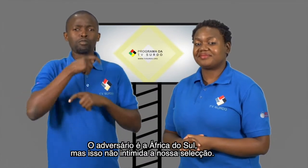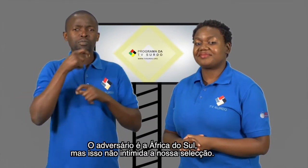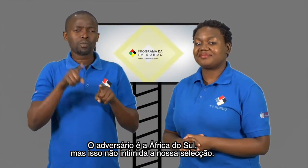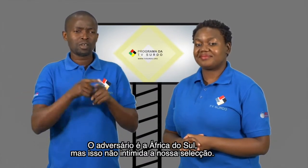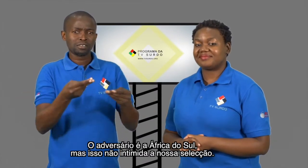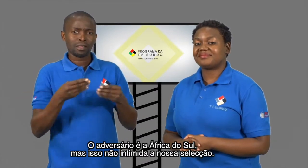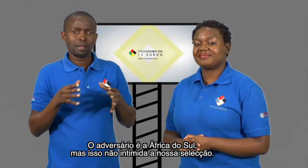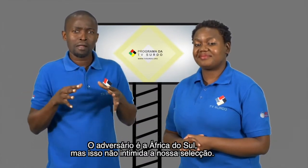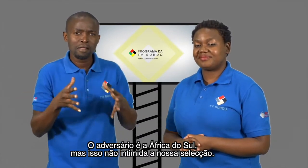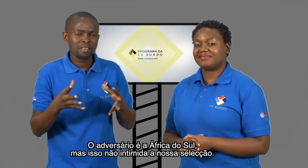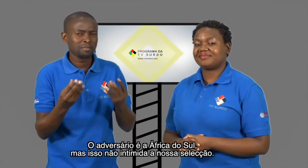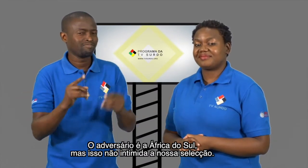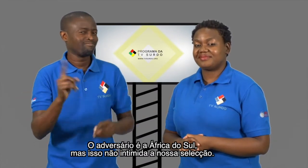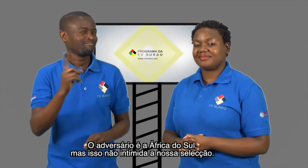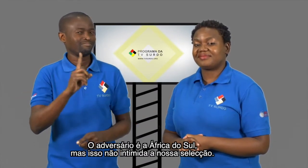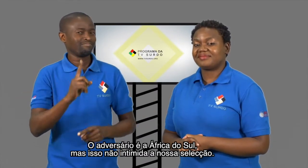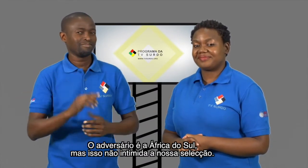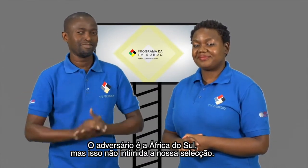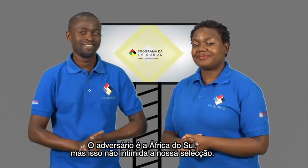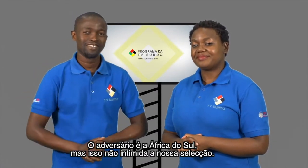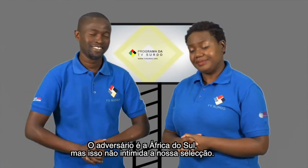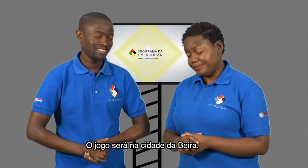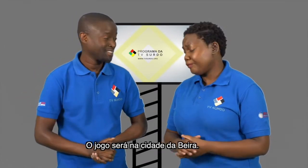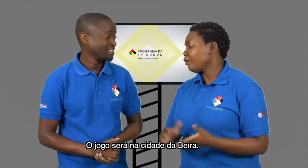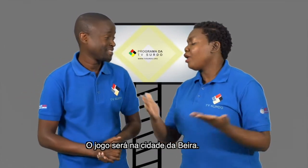isso não intimida a nossa seleção.